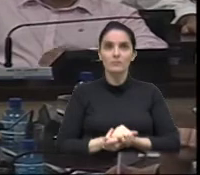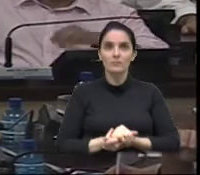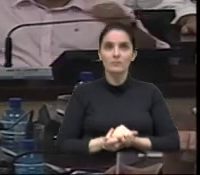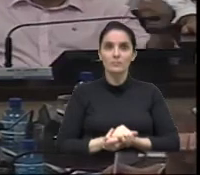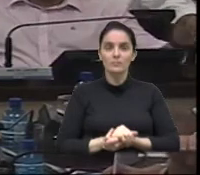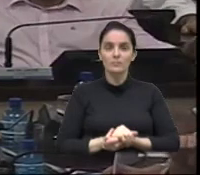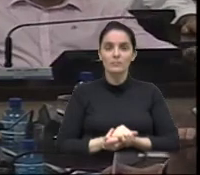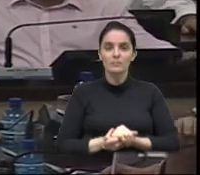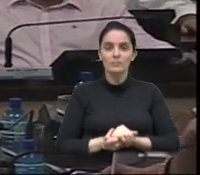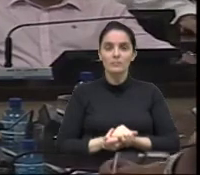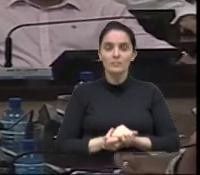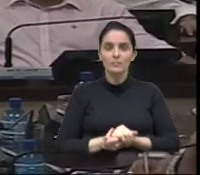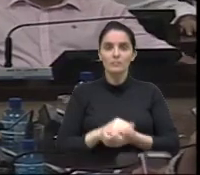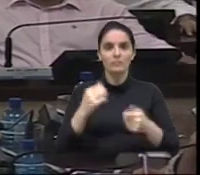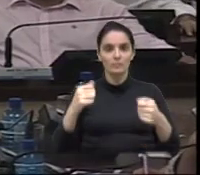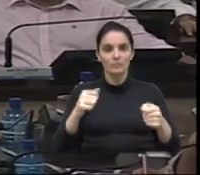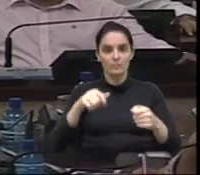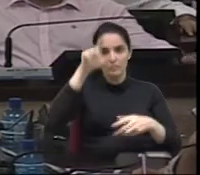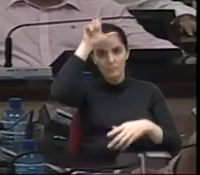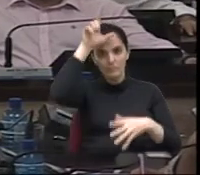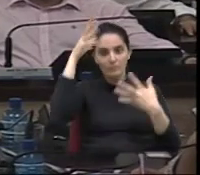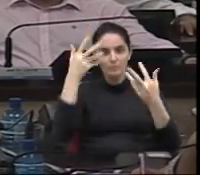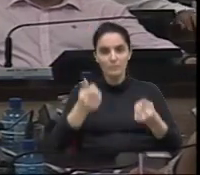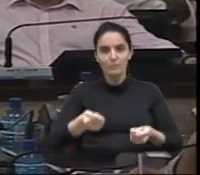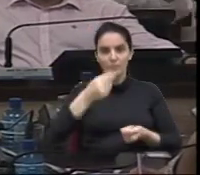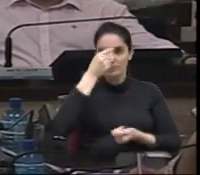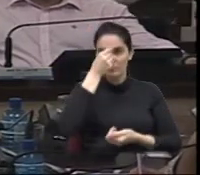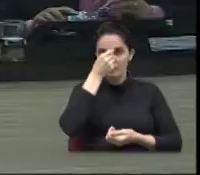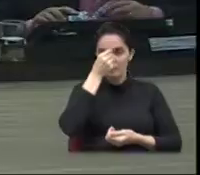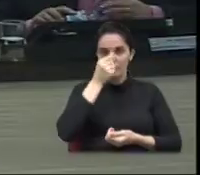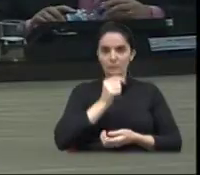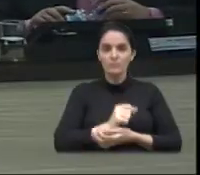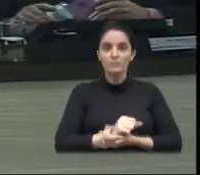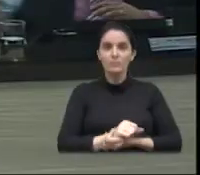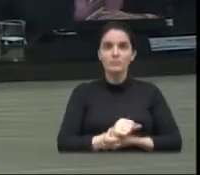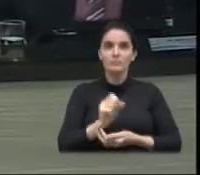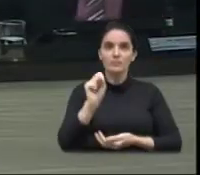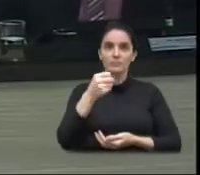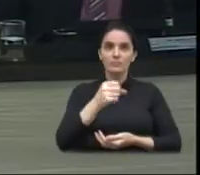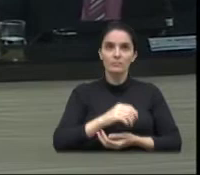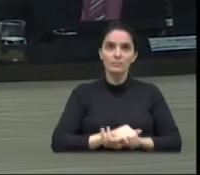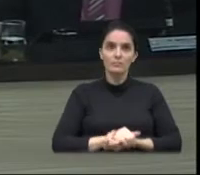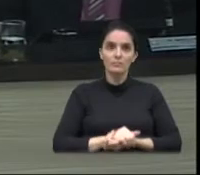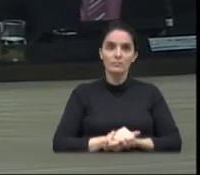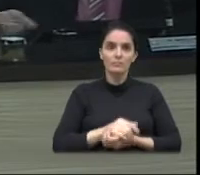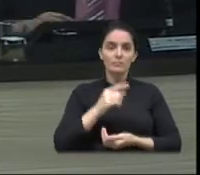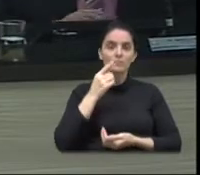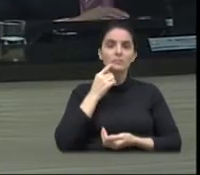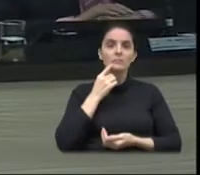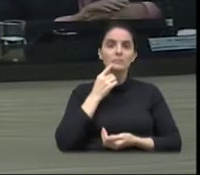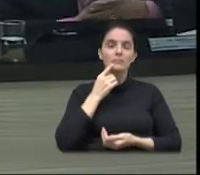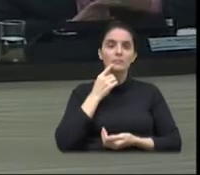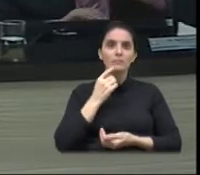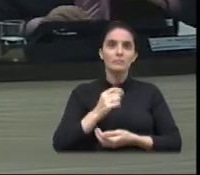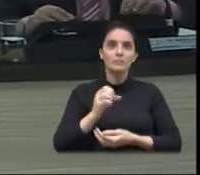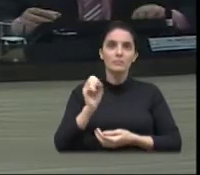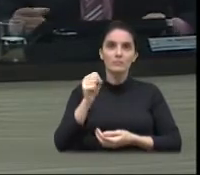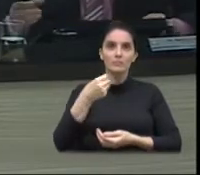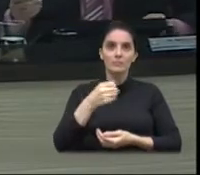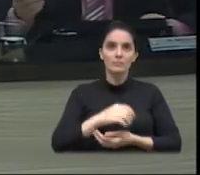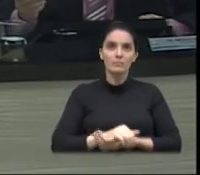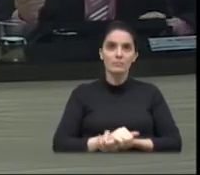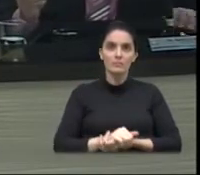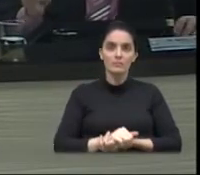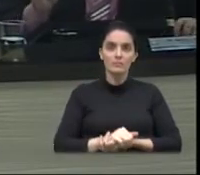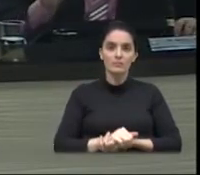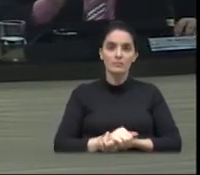inversão de pauta, precisa da anuência dos líderes. Jorge Freitas. Sim. Cleiton Silva. Sim, senhor presidente.